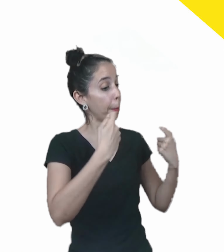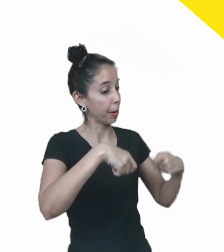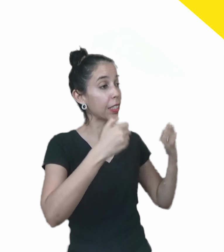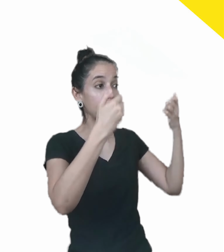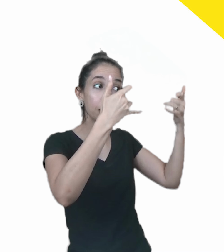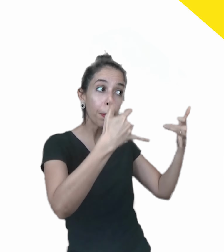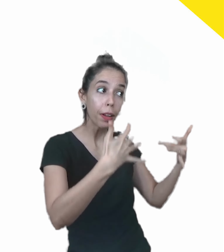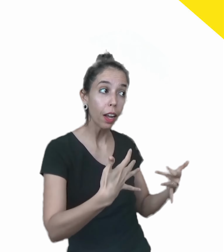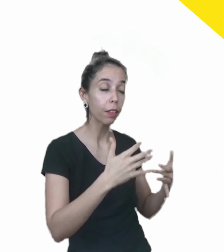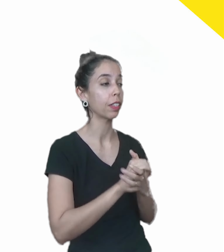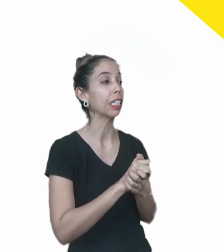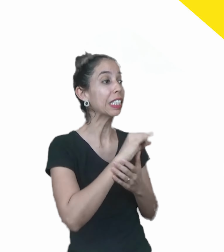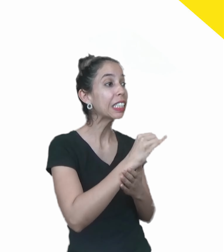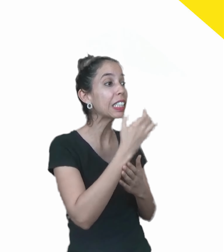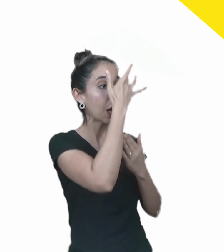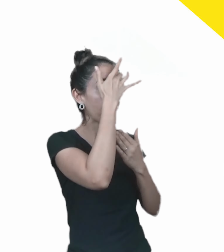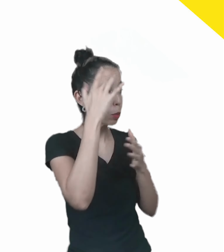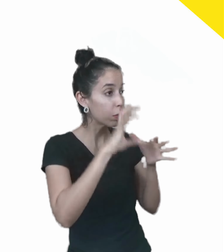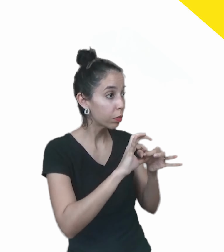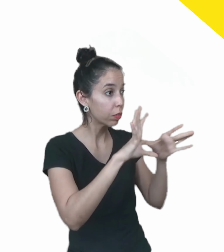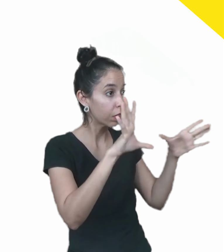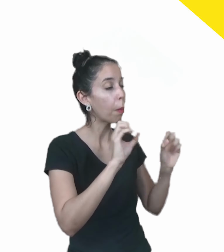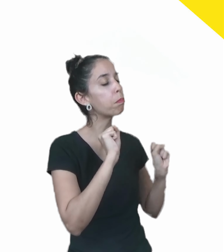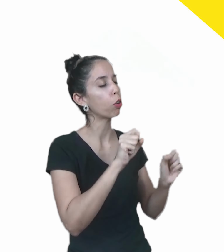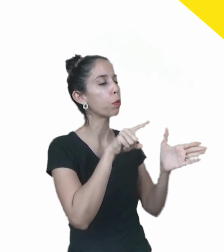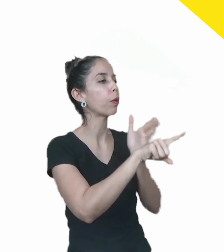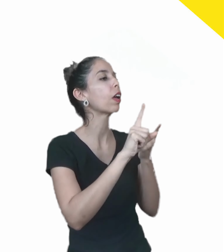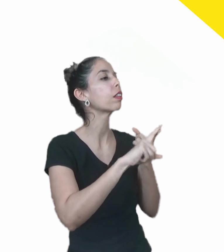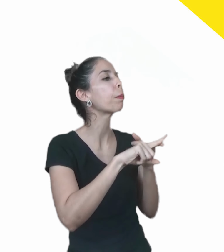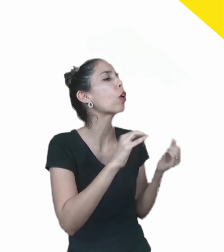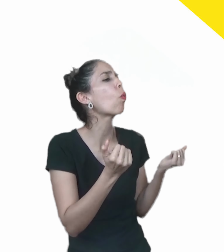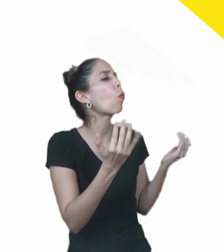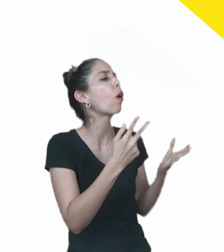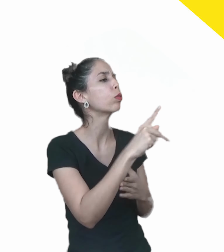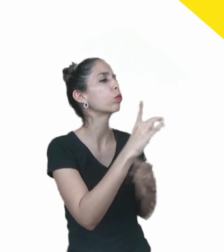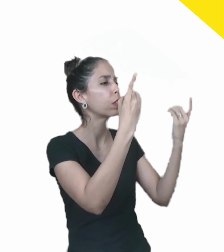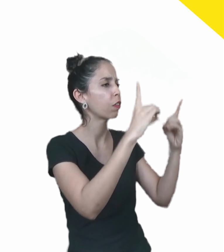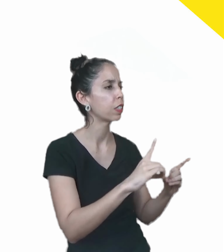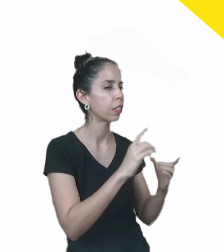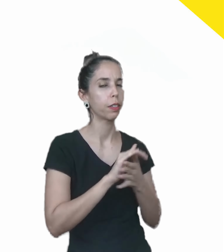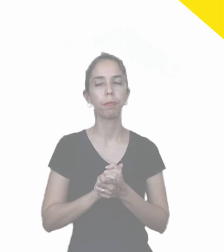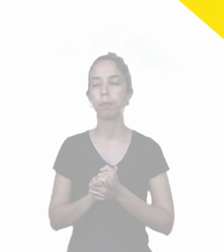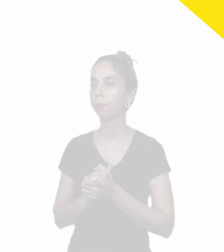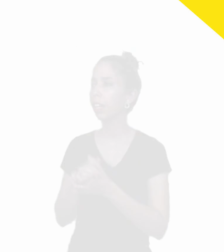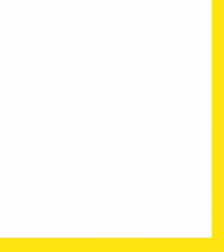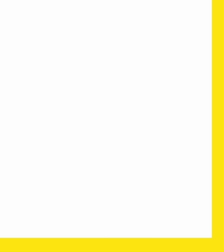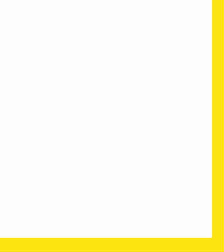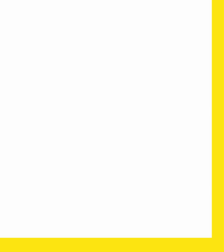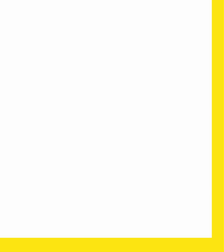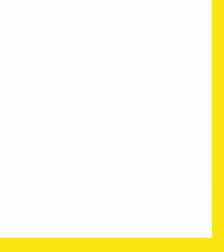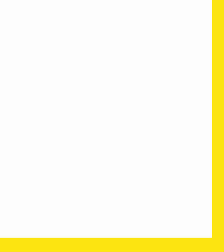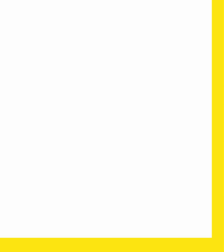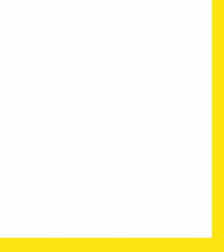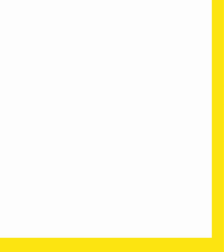dados, explique e se houver abertura em sequência, pergunte Qual a sua deficiência?